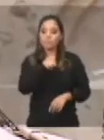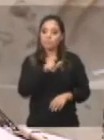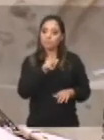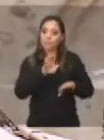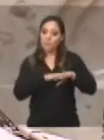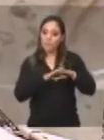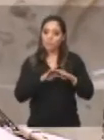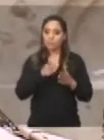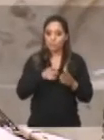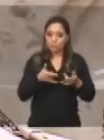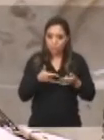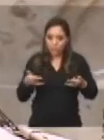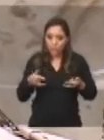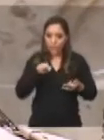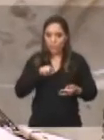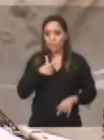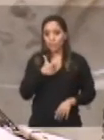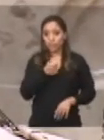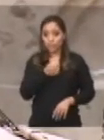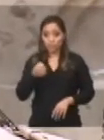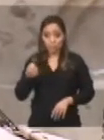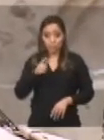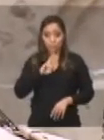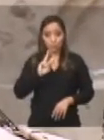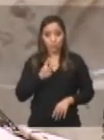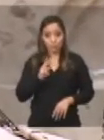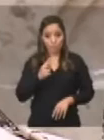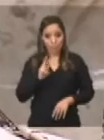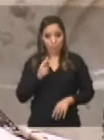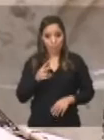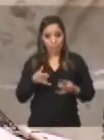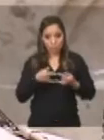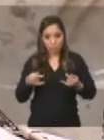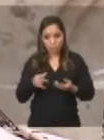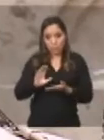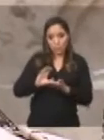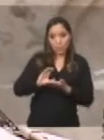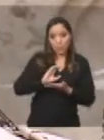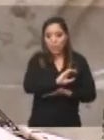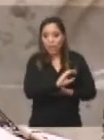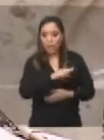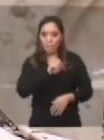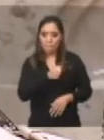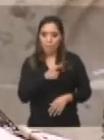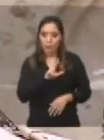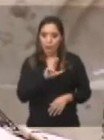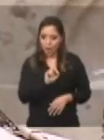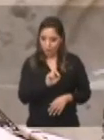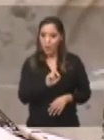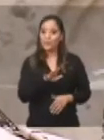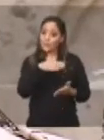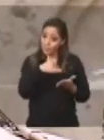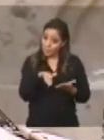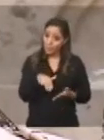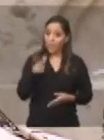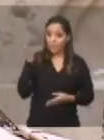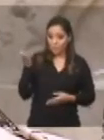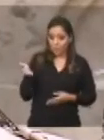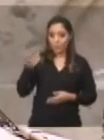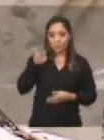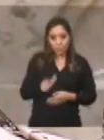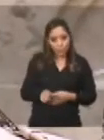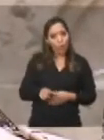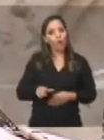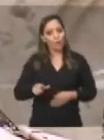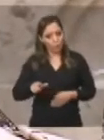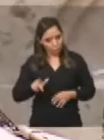um cheque no valor de R$ 2.000, cujo favorecido foi Mauro Sérgio, secretário parlamentar, que, mais uma vez,